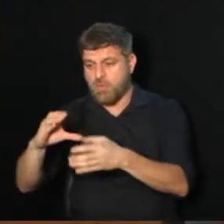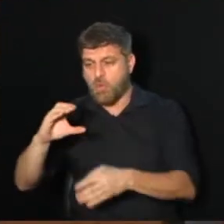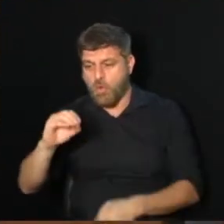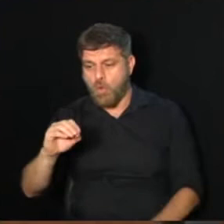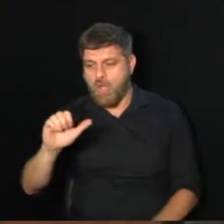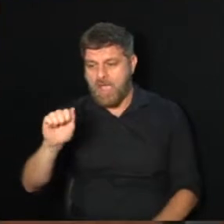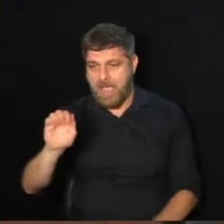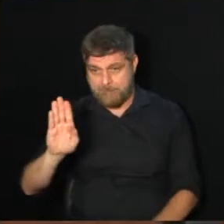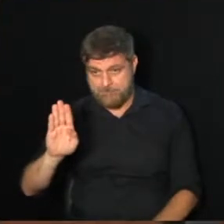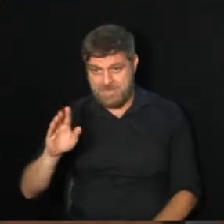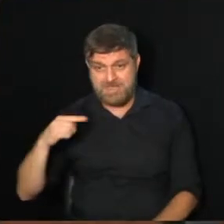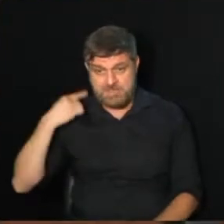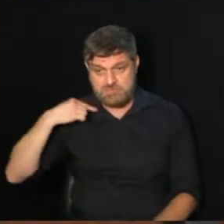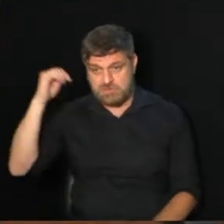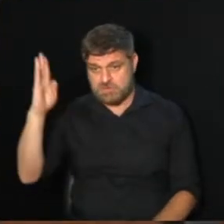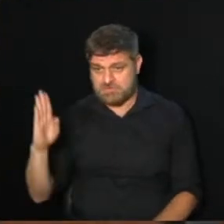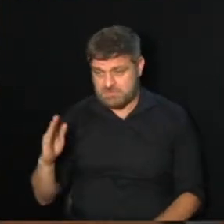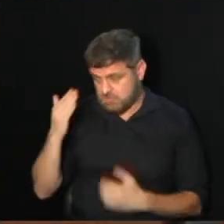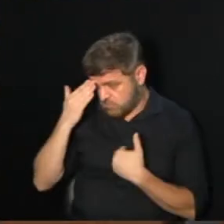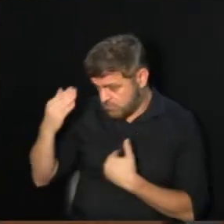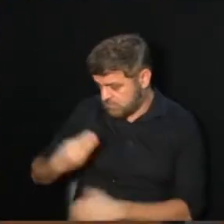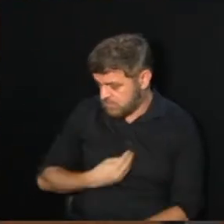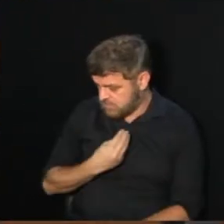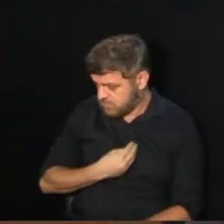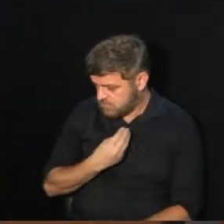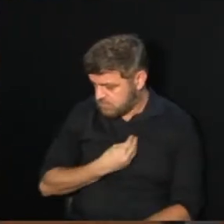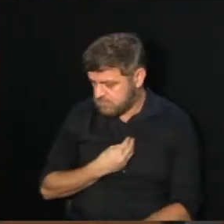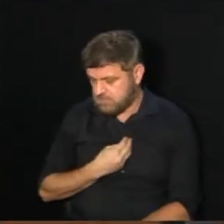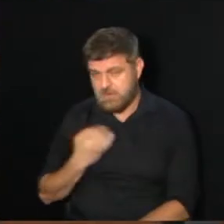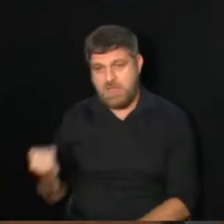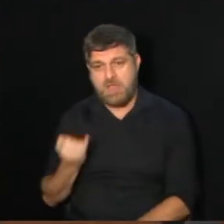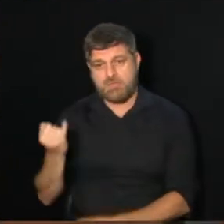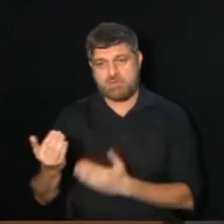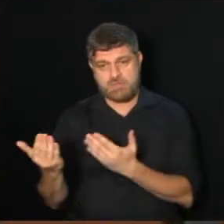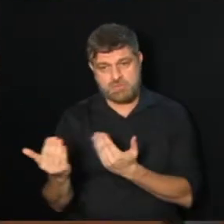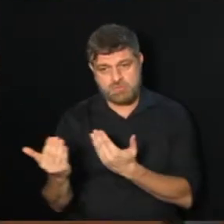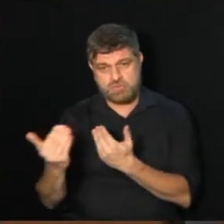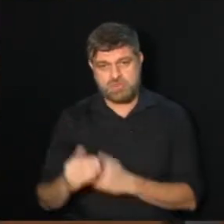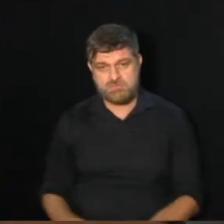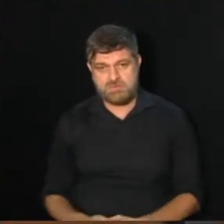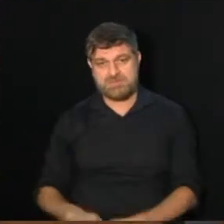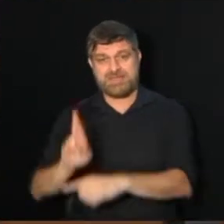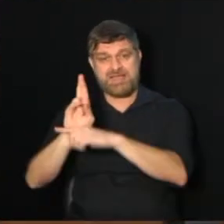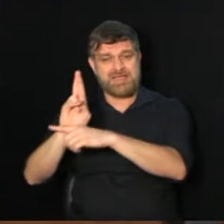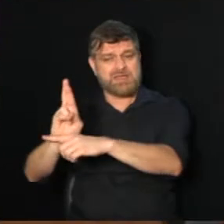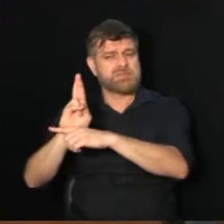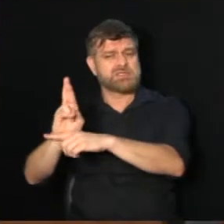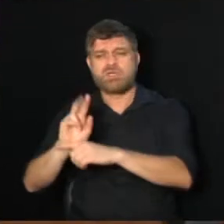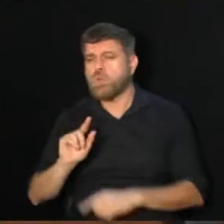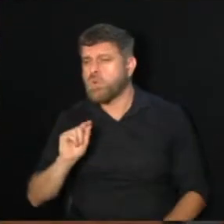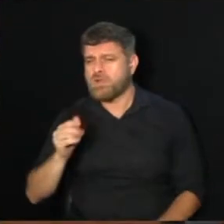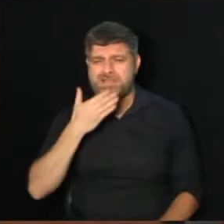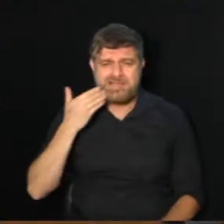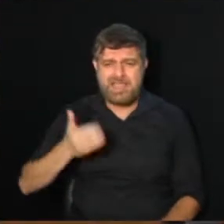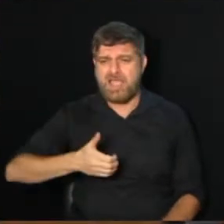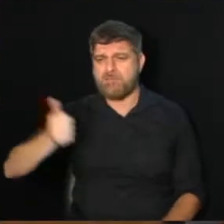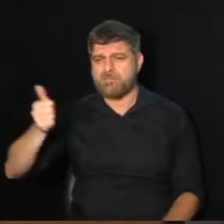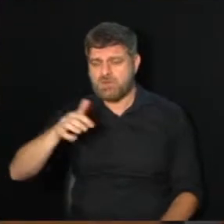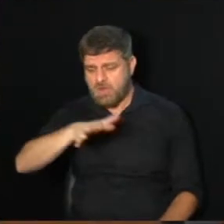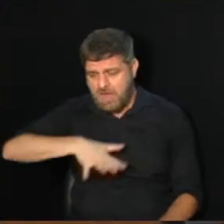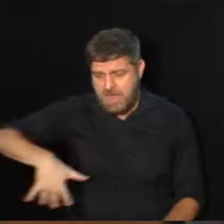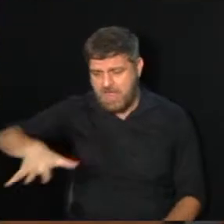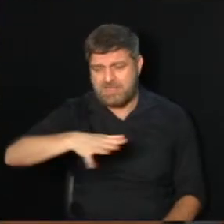Thaís, obrigado pela participação. Eu acho que é importante essa juventude. Vocês representam hoje o que há de melhor dentro da nossa